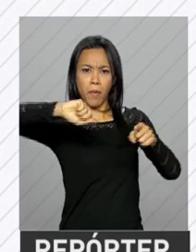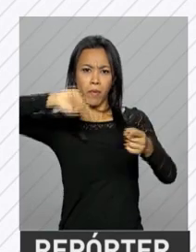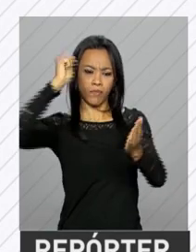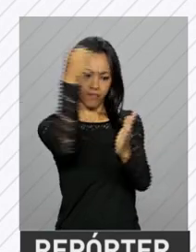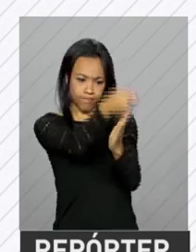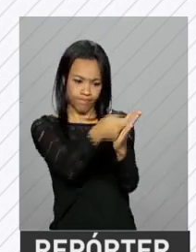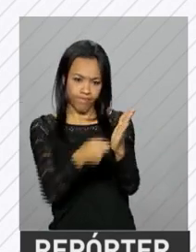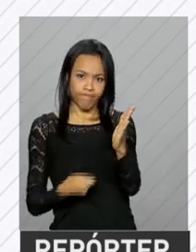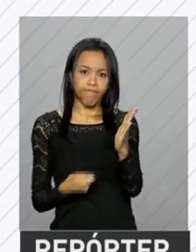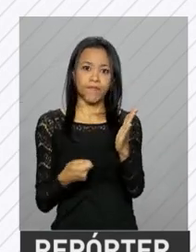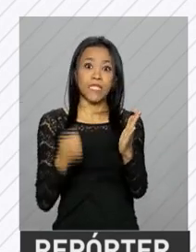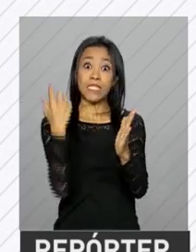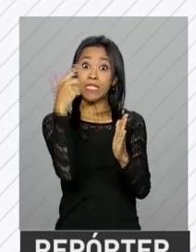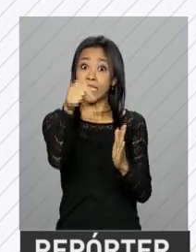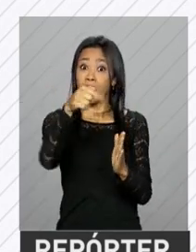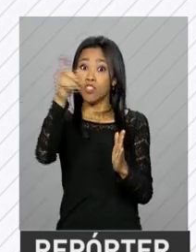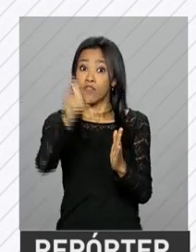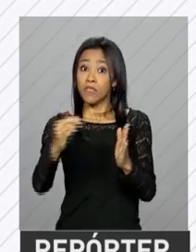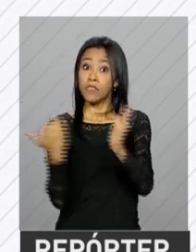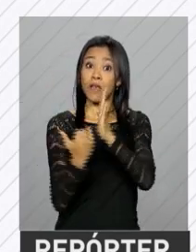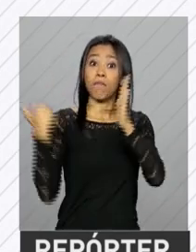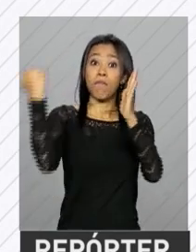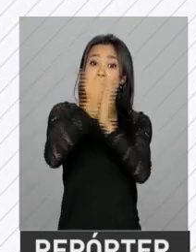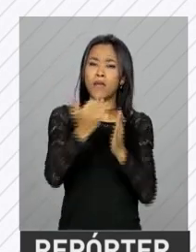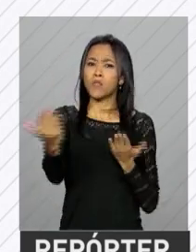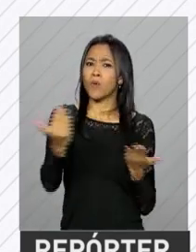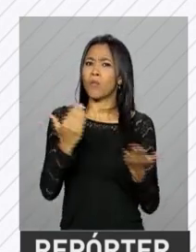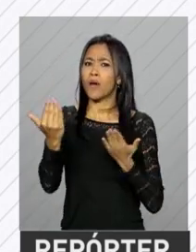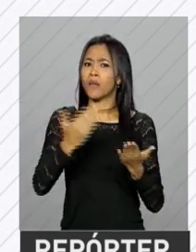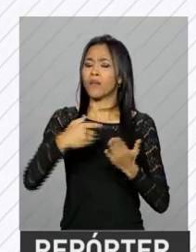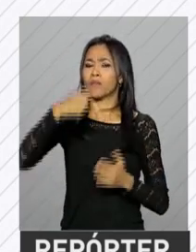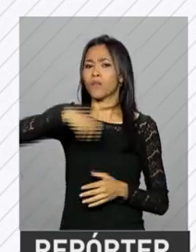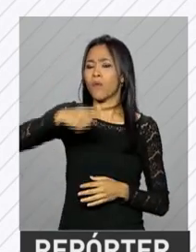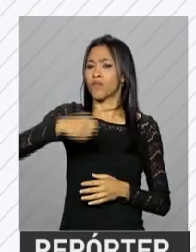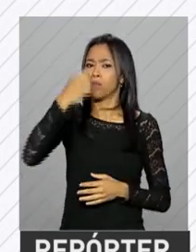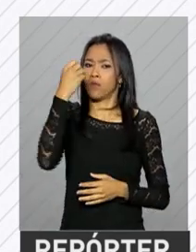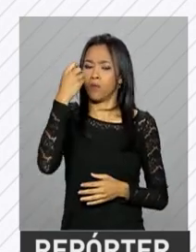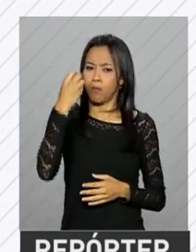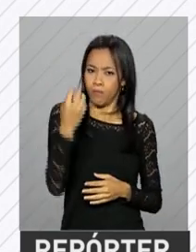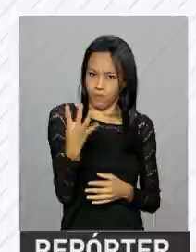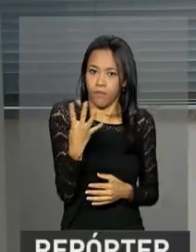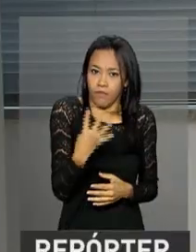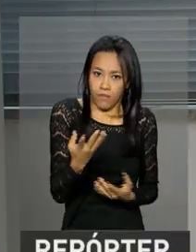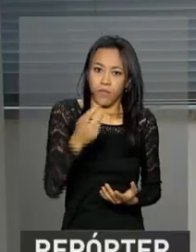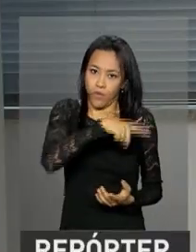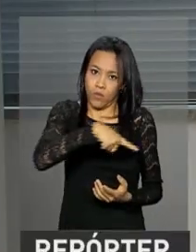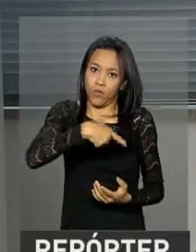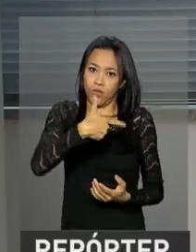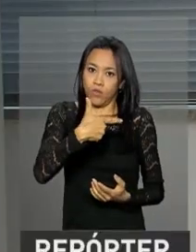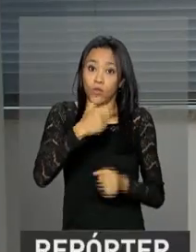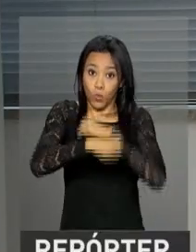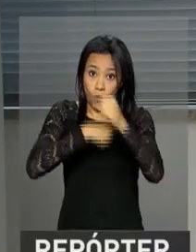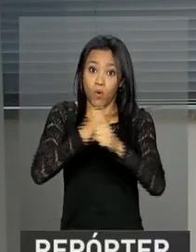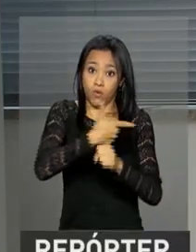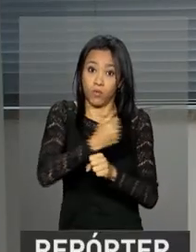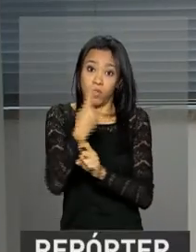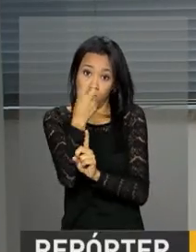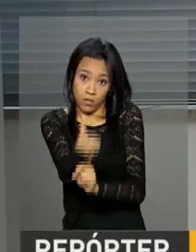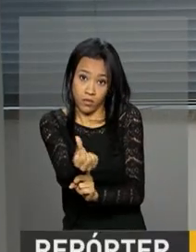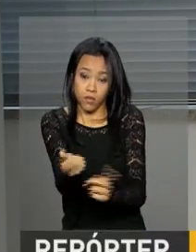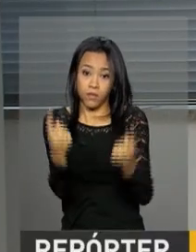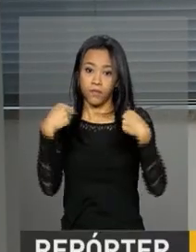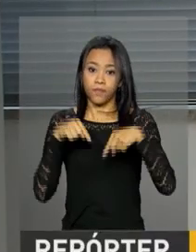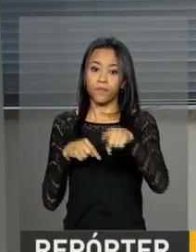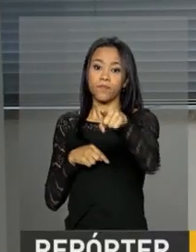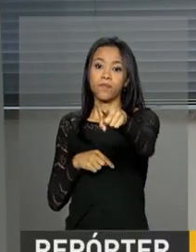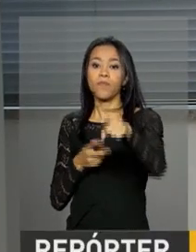sete vezes mais do que foi realizado nos quatro primeiros meses de 2006 a procuradoria federal ela buscando dar